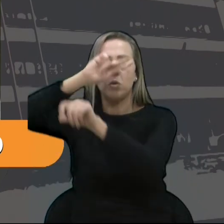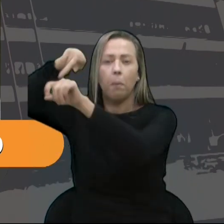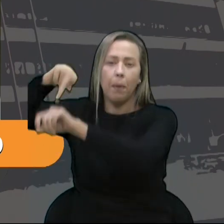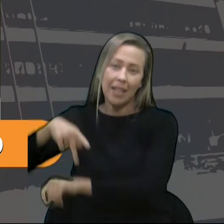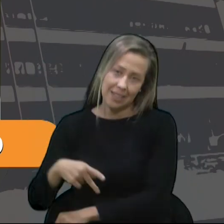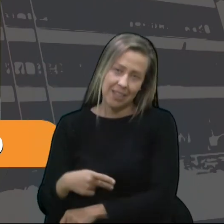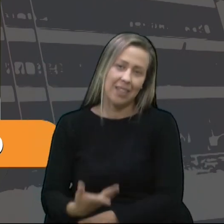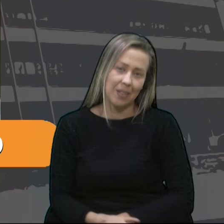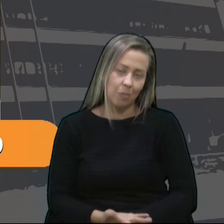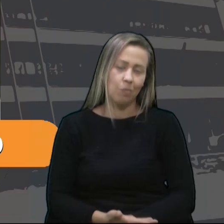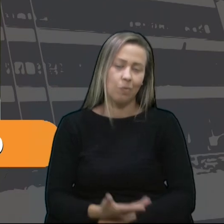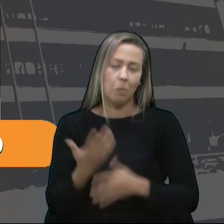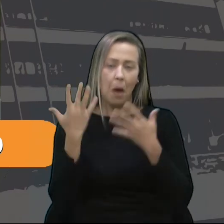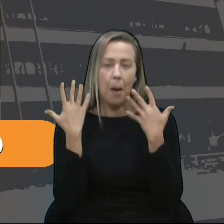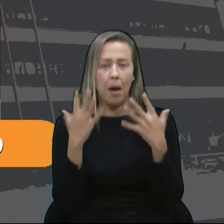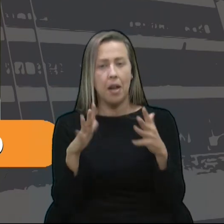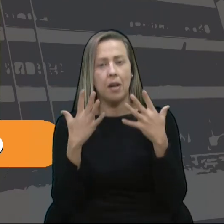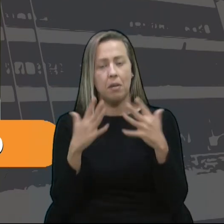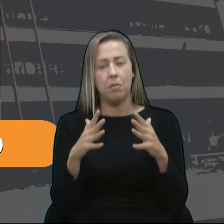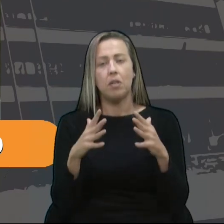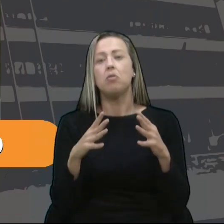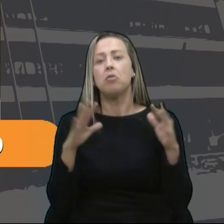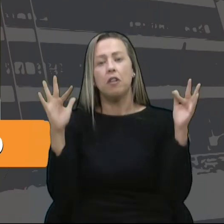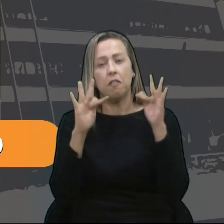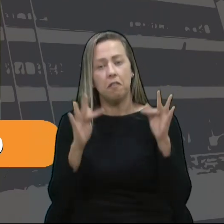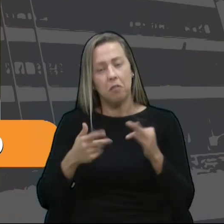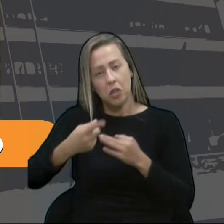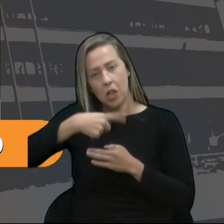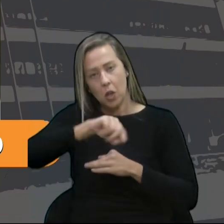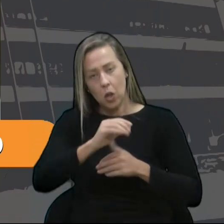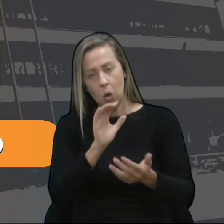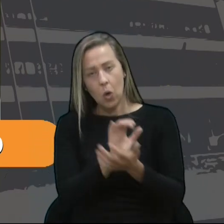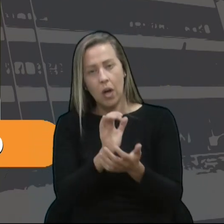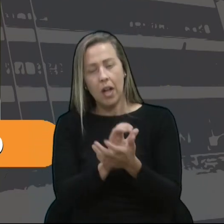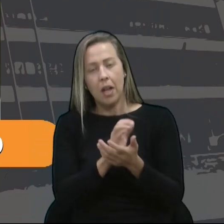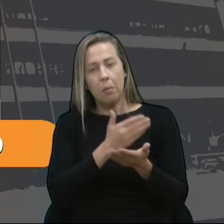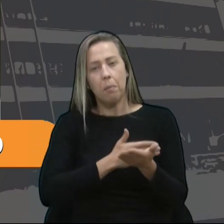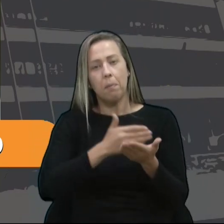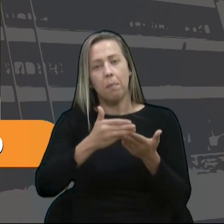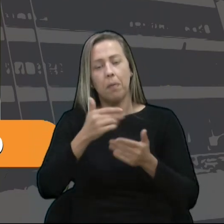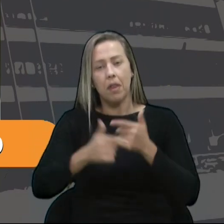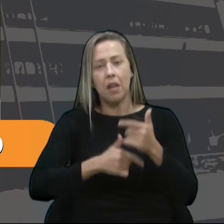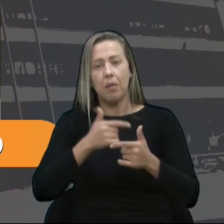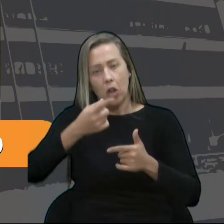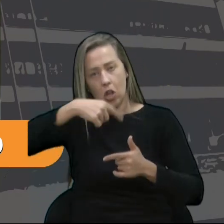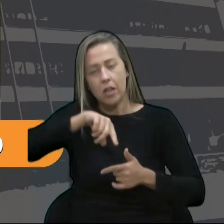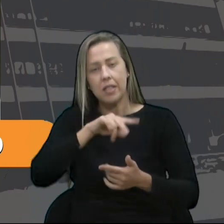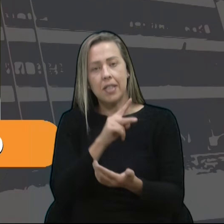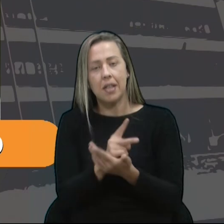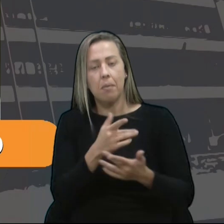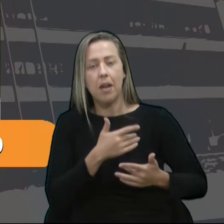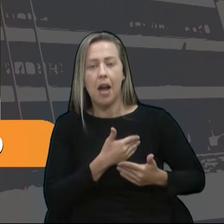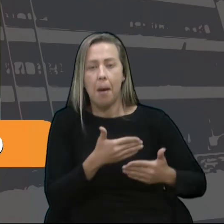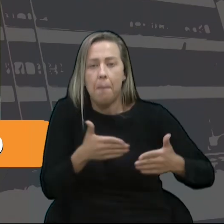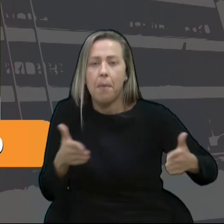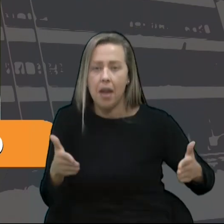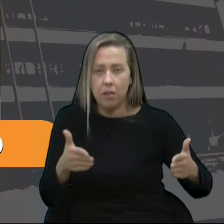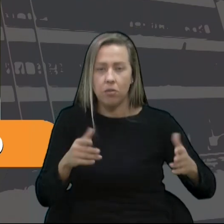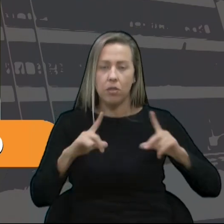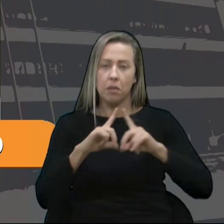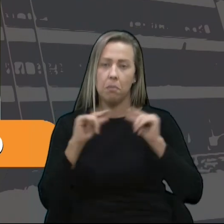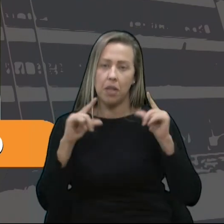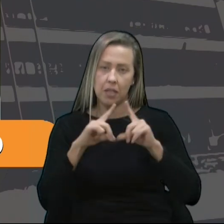Então, eu parabenizo, felicito aí os colegas pela excelente iniciativa e estamos sempre à disposição aqui em